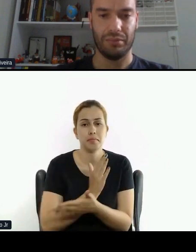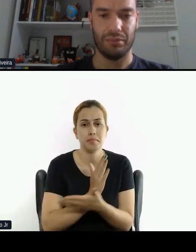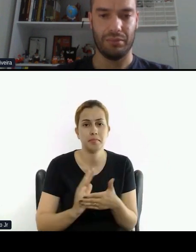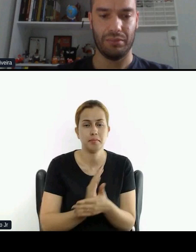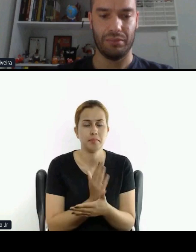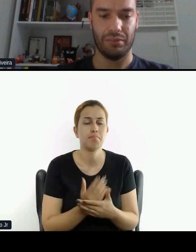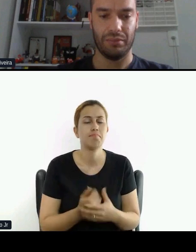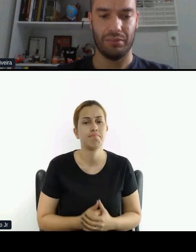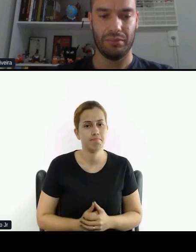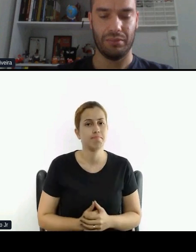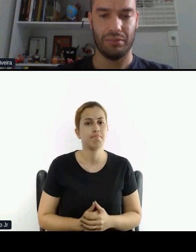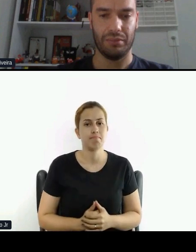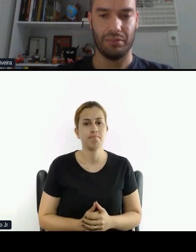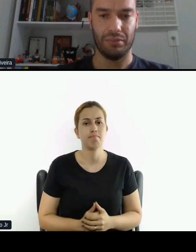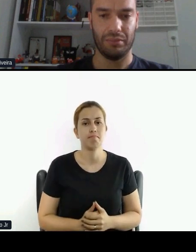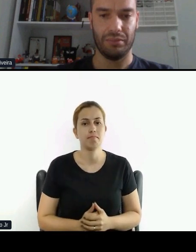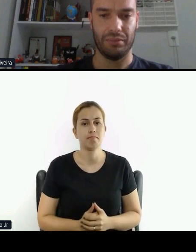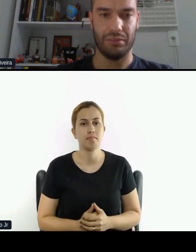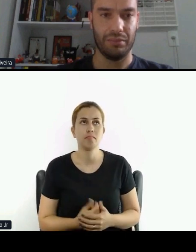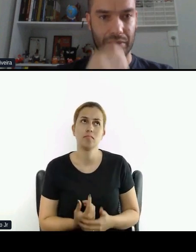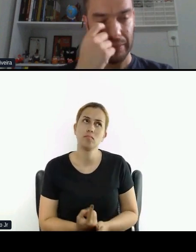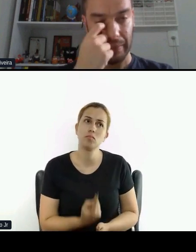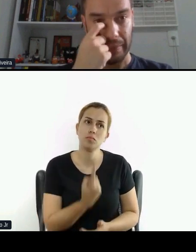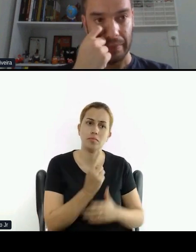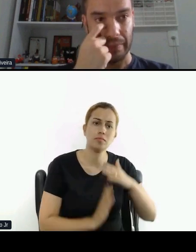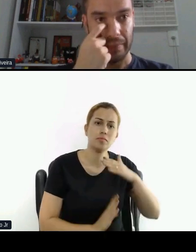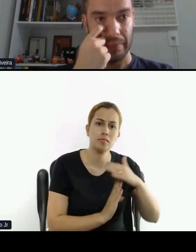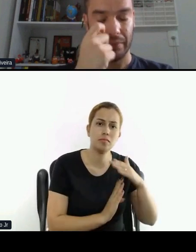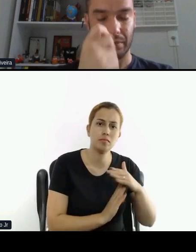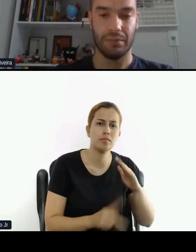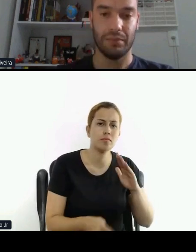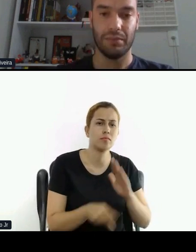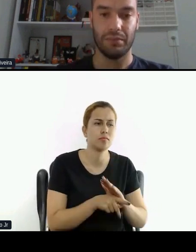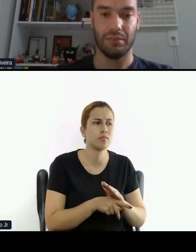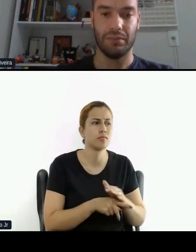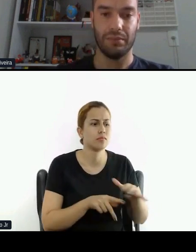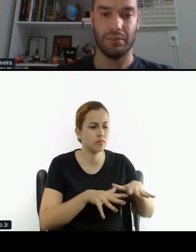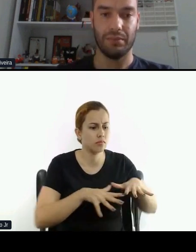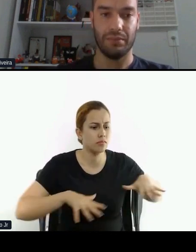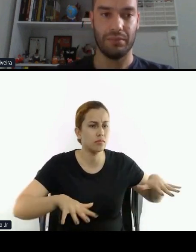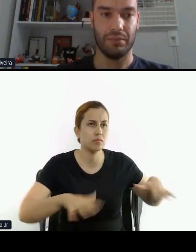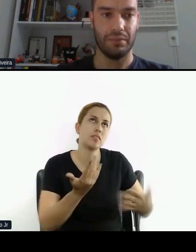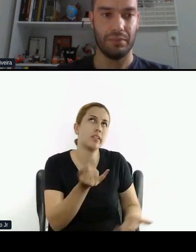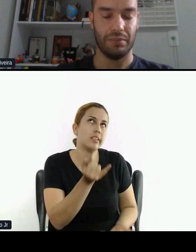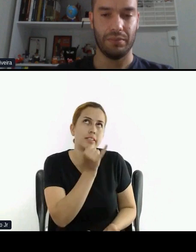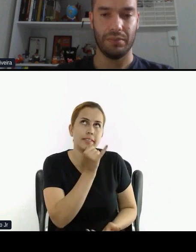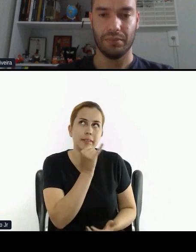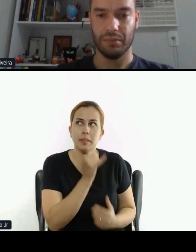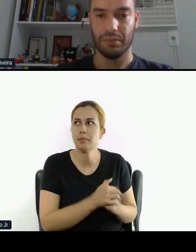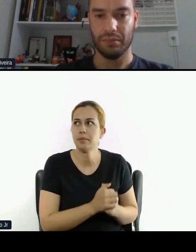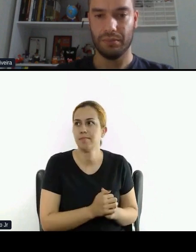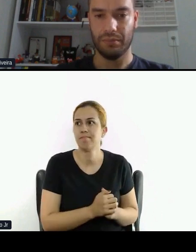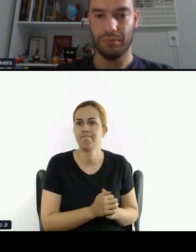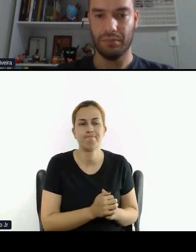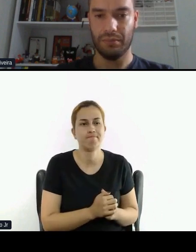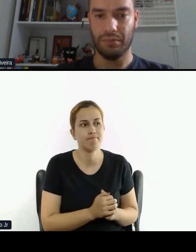né? A primeira barreira é arquitetônica, né? Ou seja,